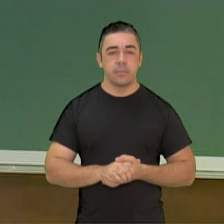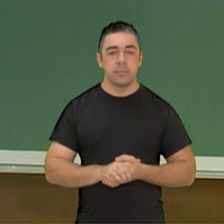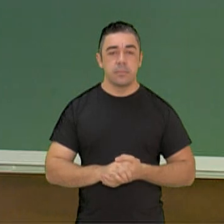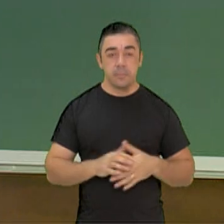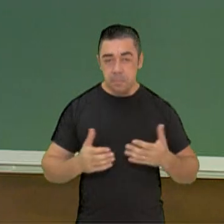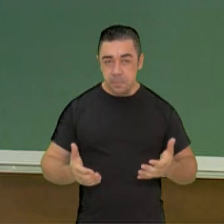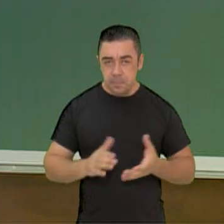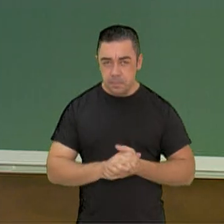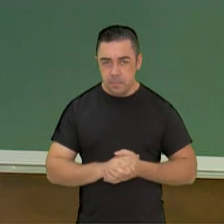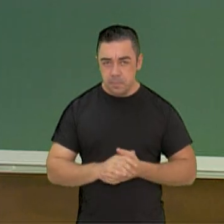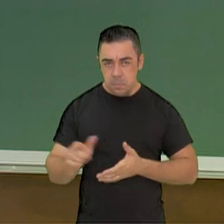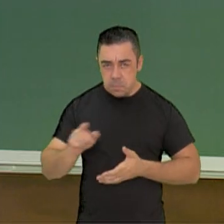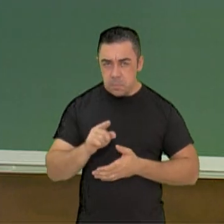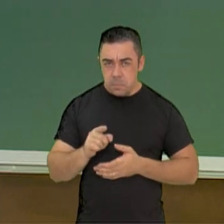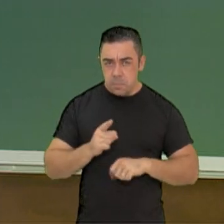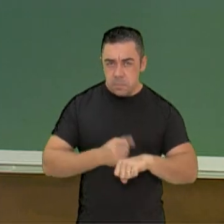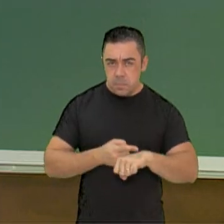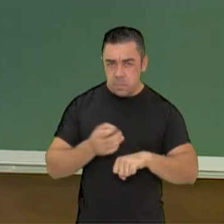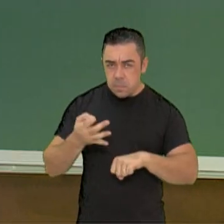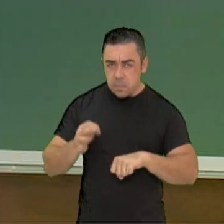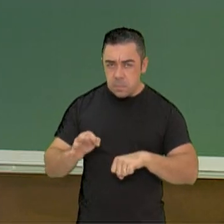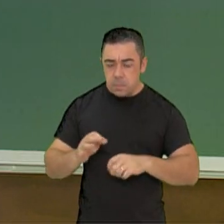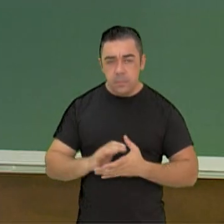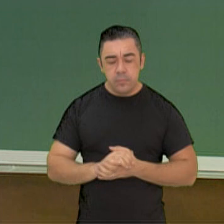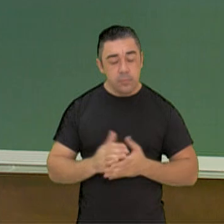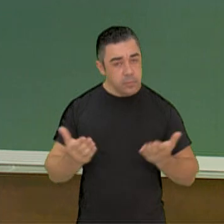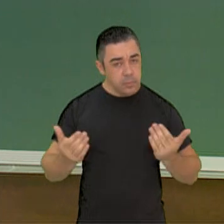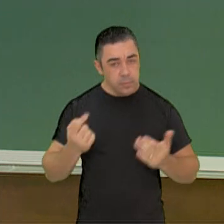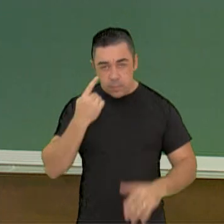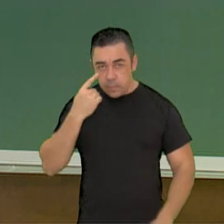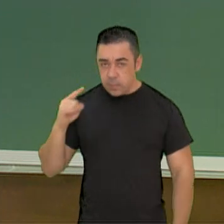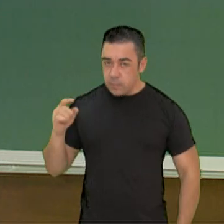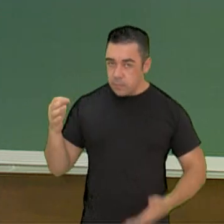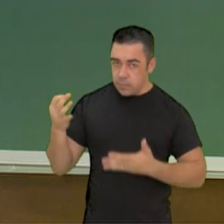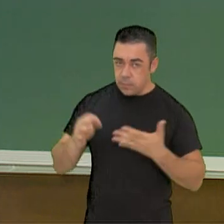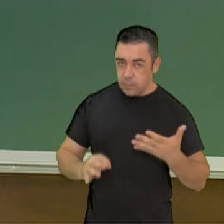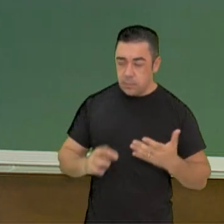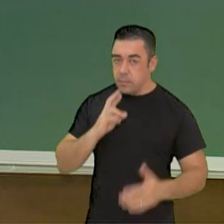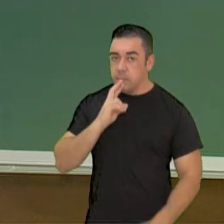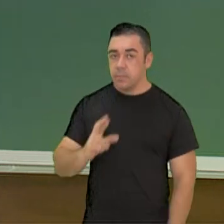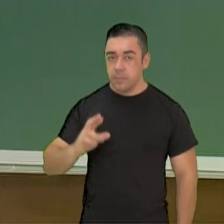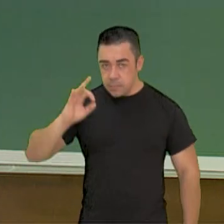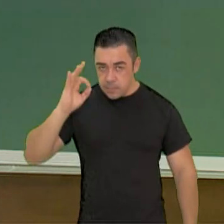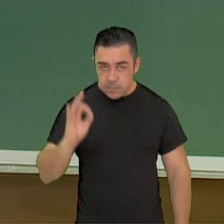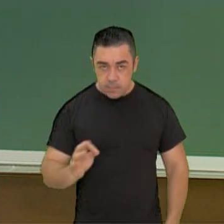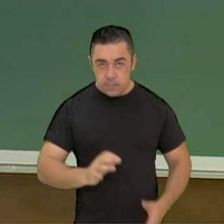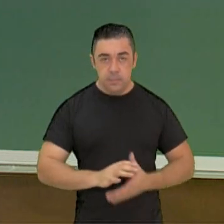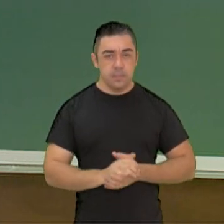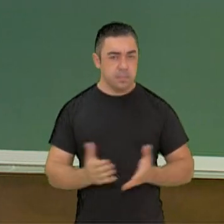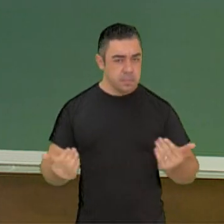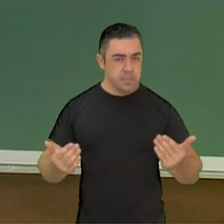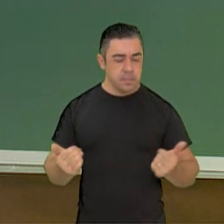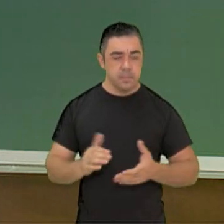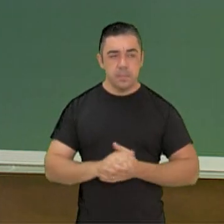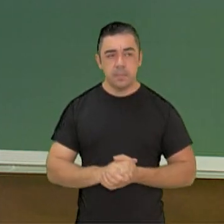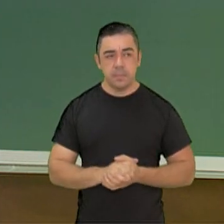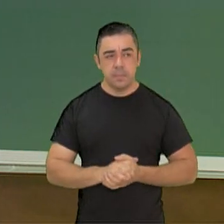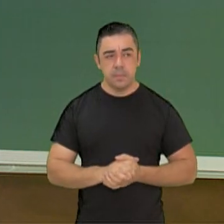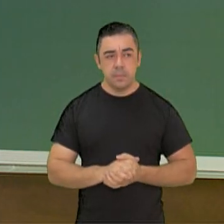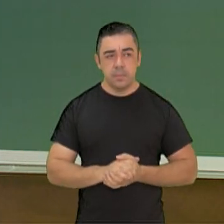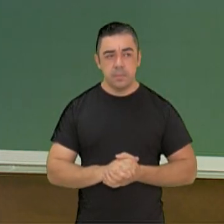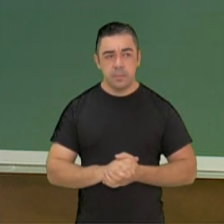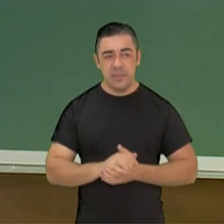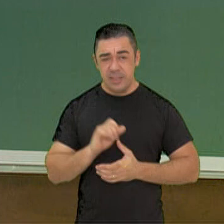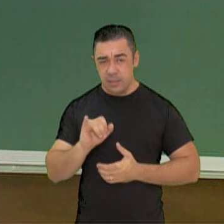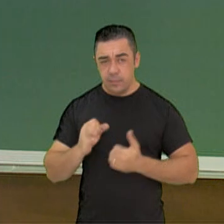E aí, pessoal, deu tempo? Tudo certo? Então vamos agora à correção da alternativa correta. Vem comigo.